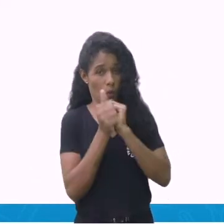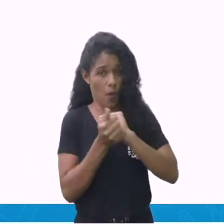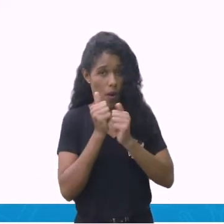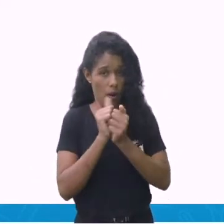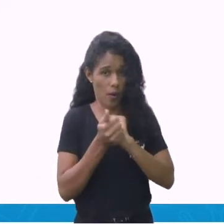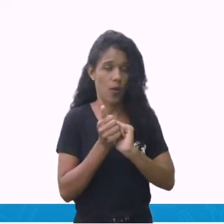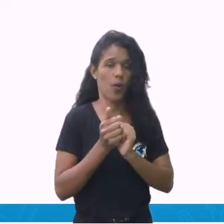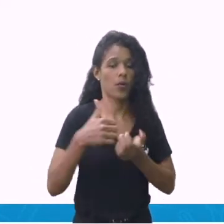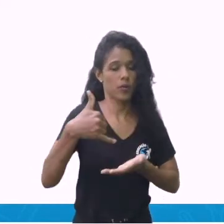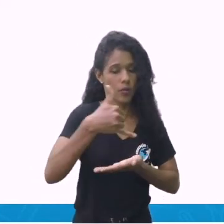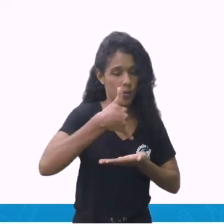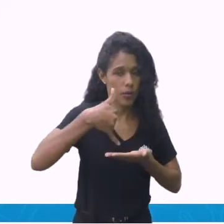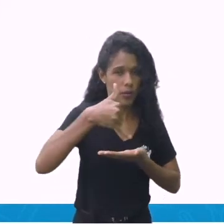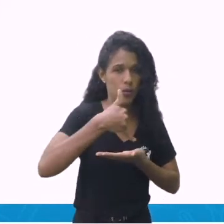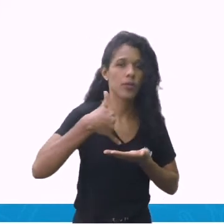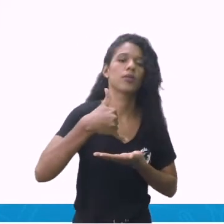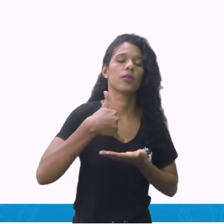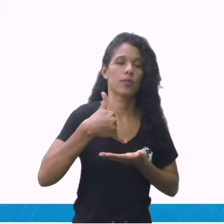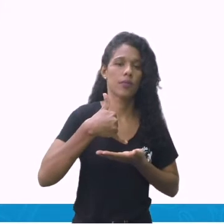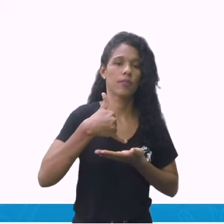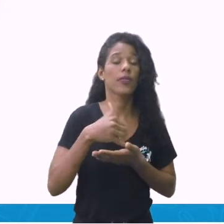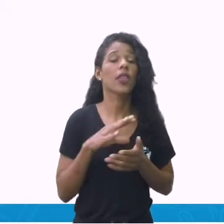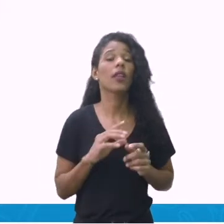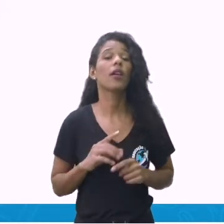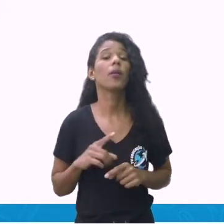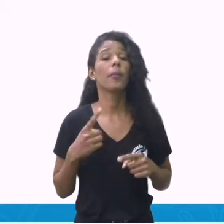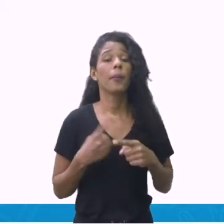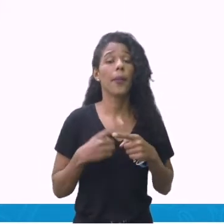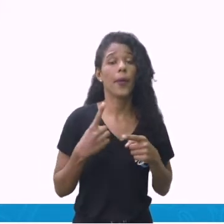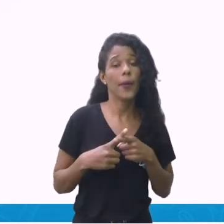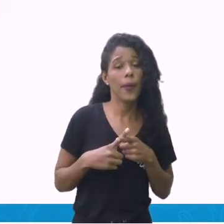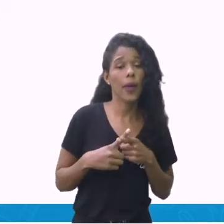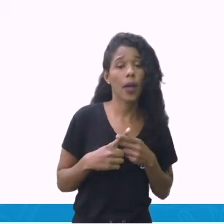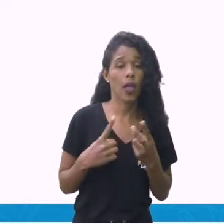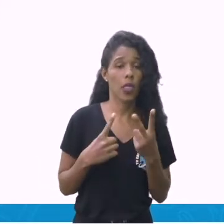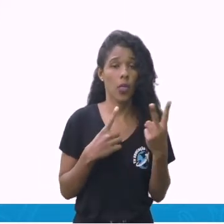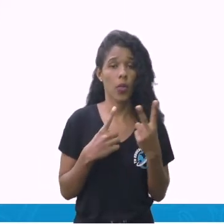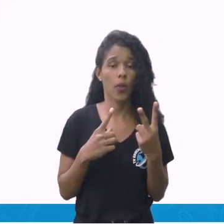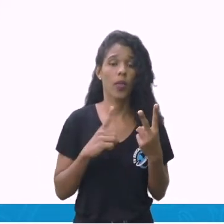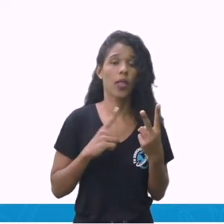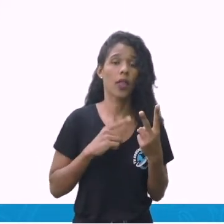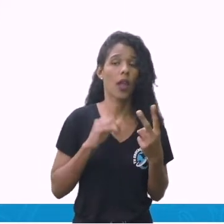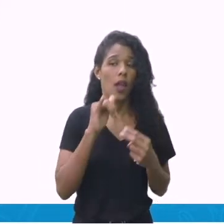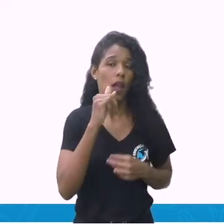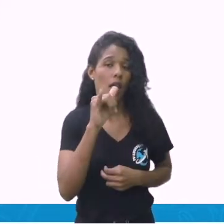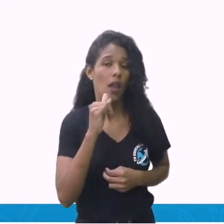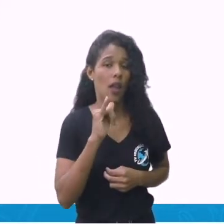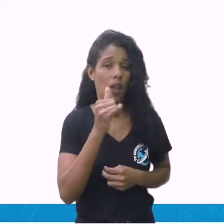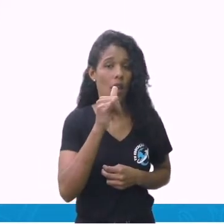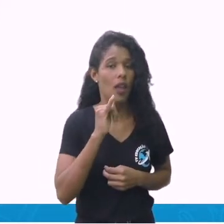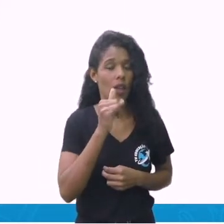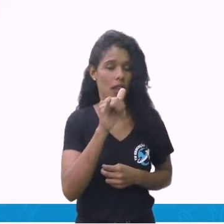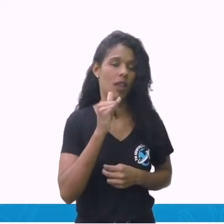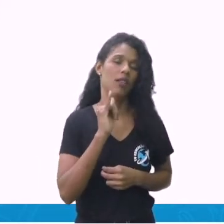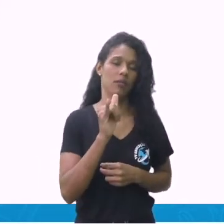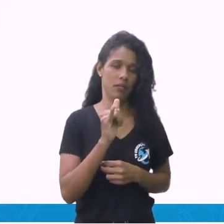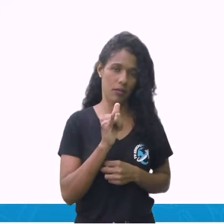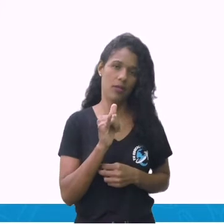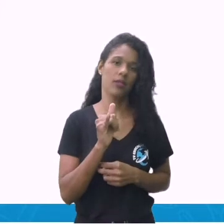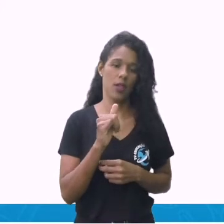eles são chamados de alimentos energéticos, porque eles fornecem, né, a